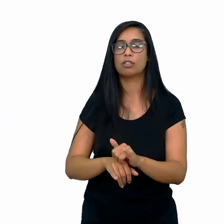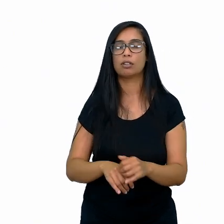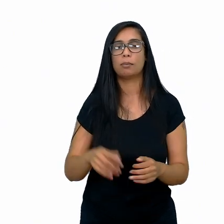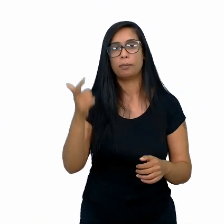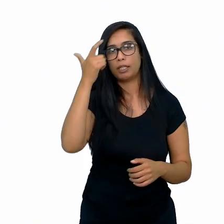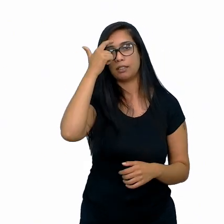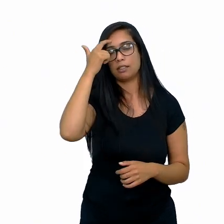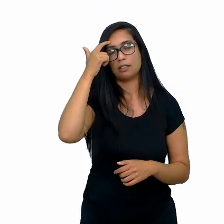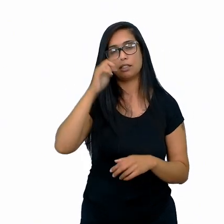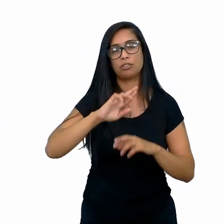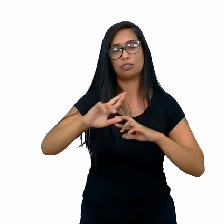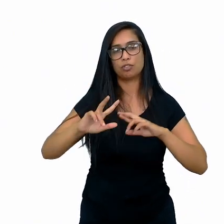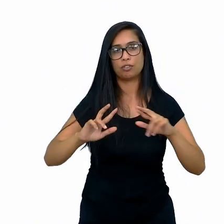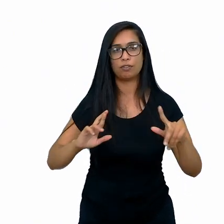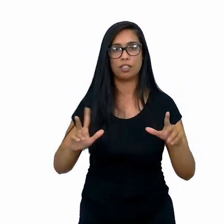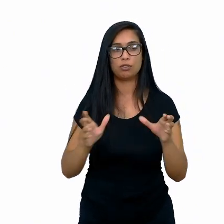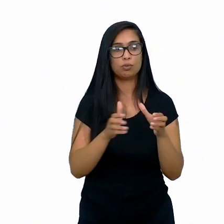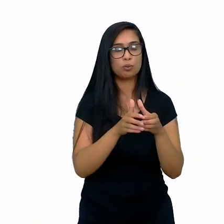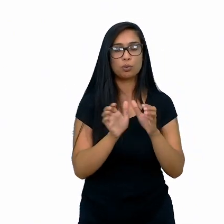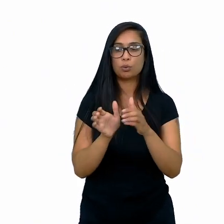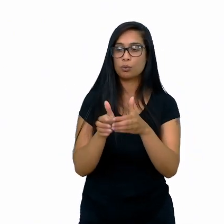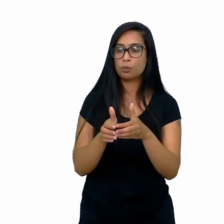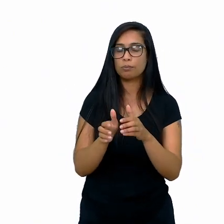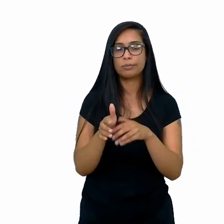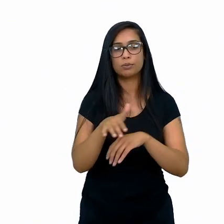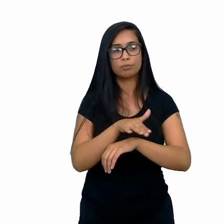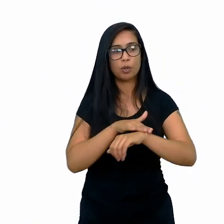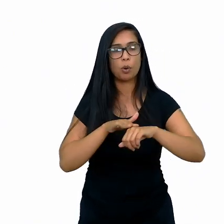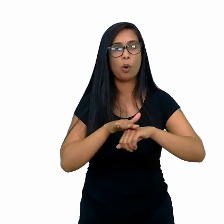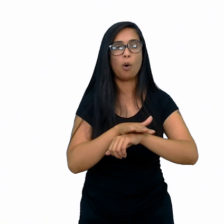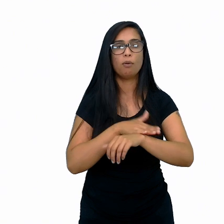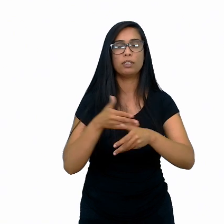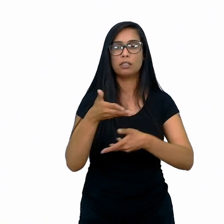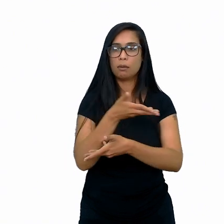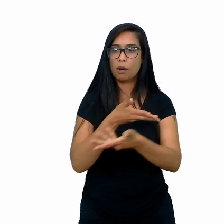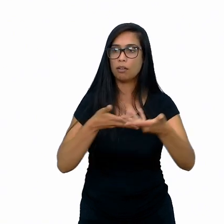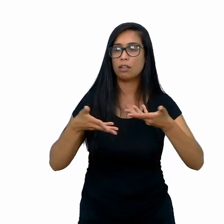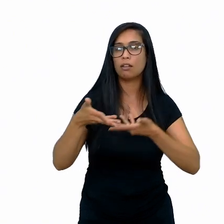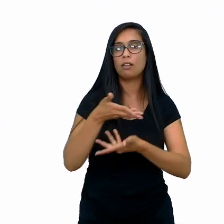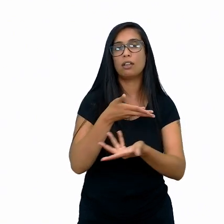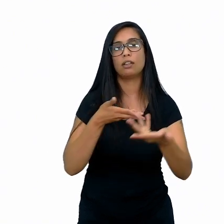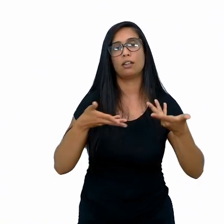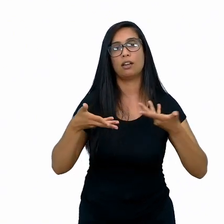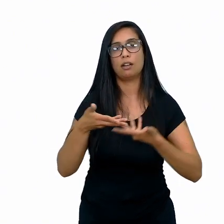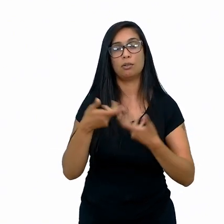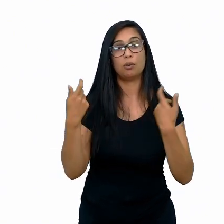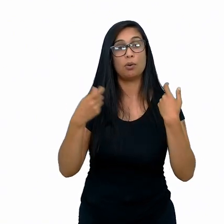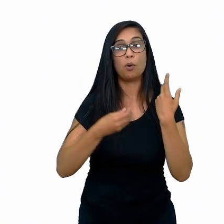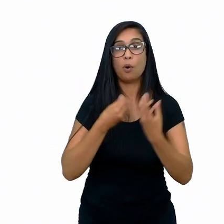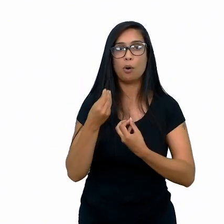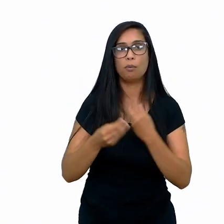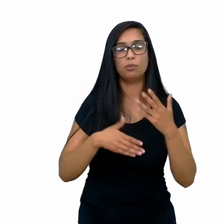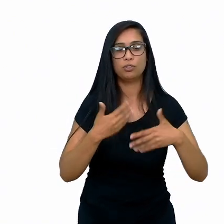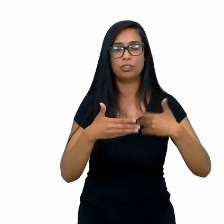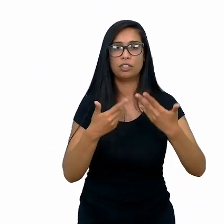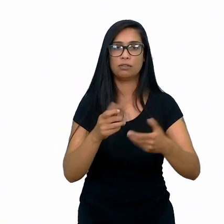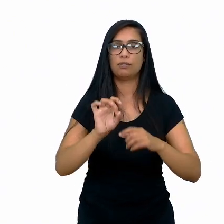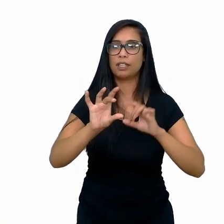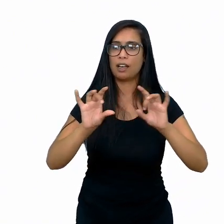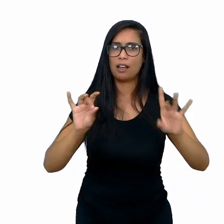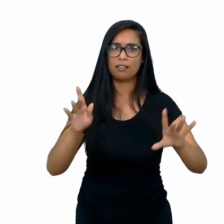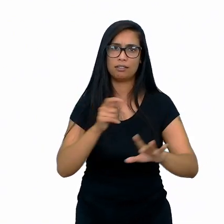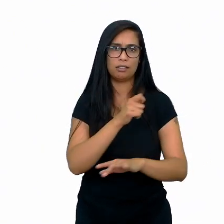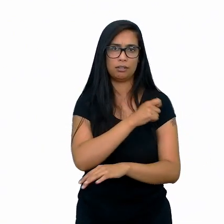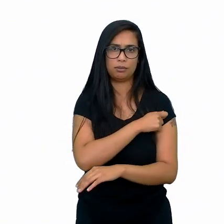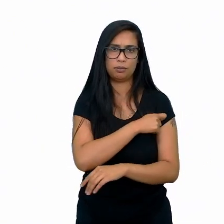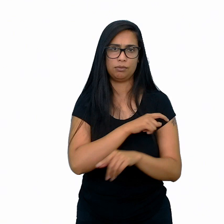no grupo, quando é possível, como isso pode acontecer, um auxiliando o outro, né? Que é um